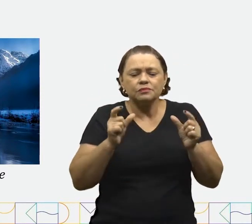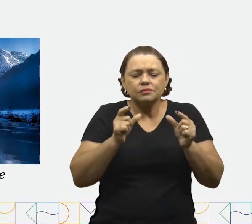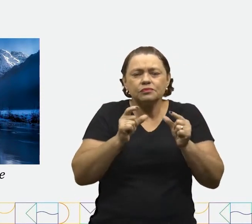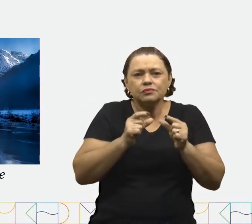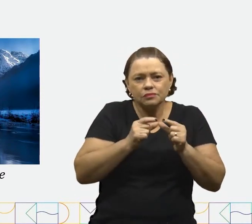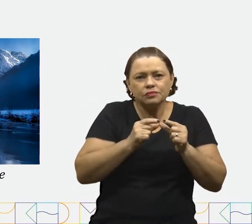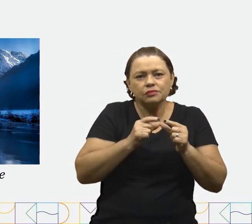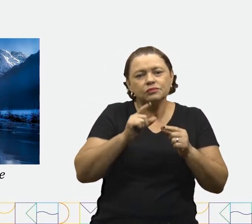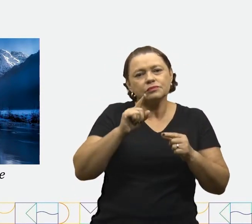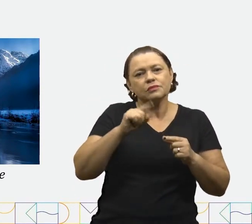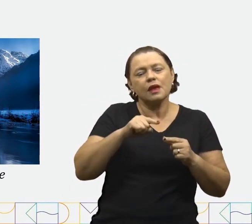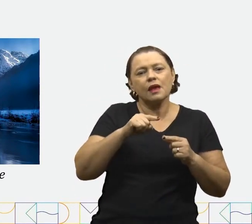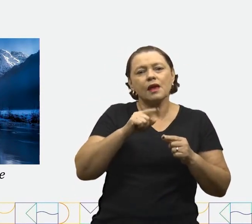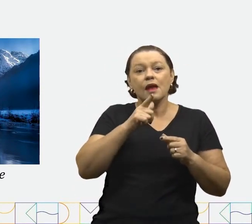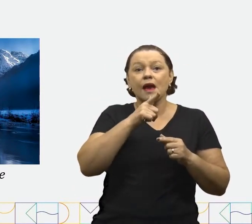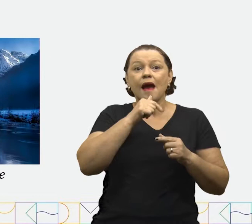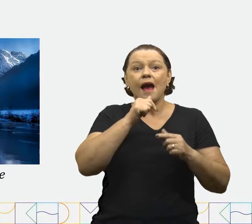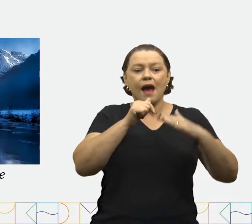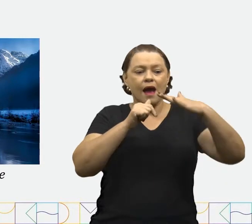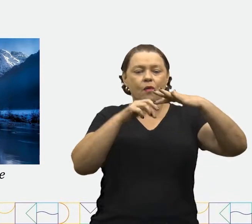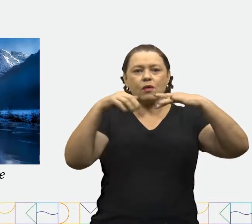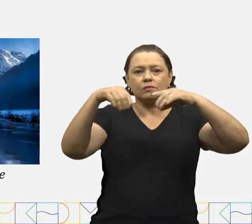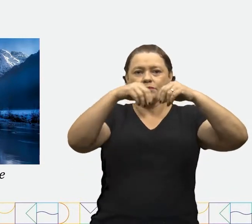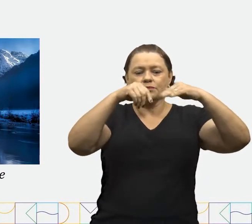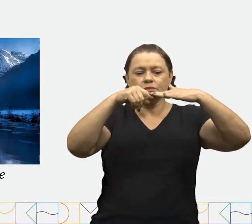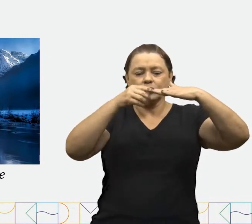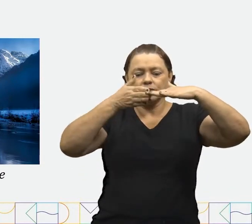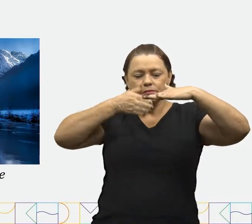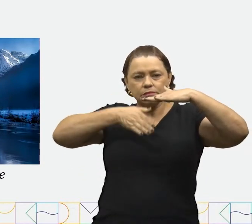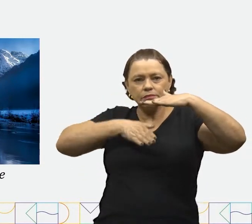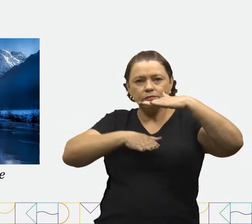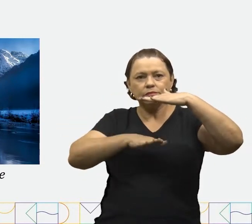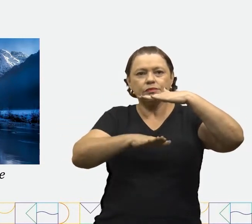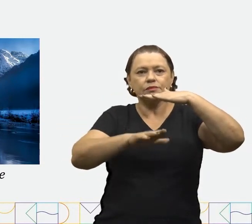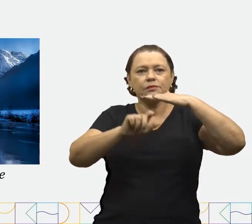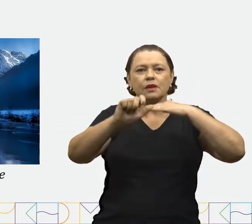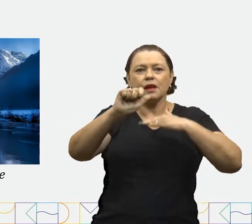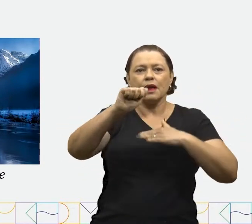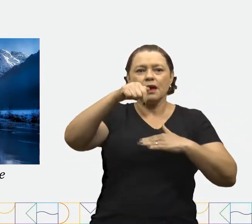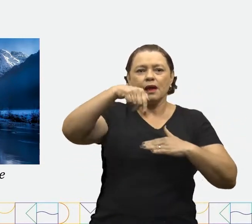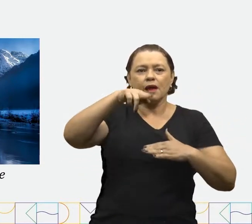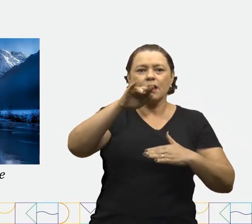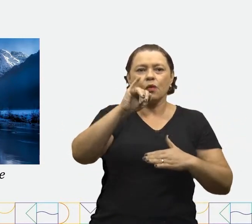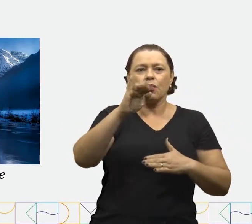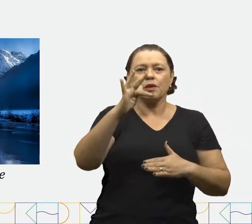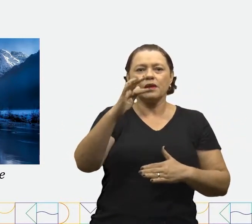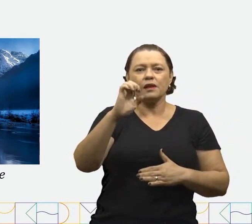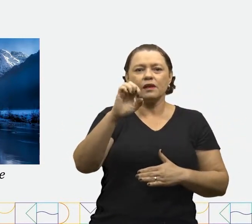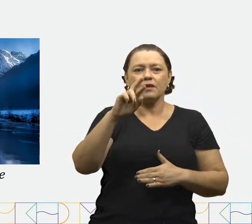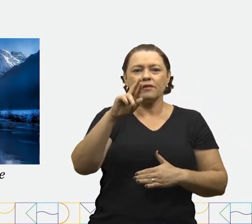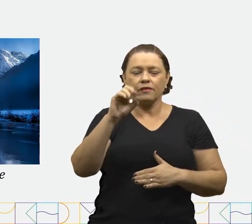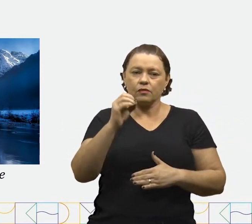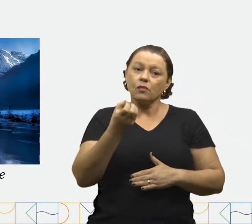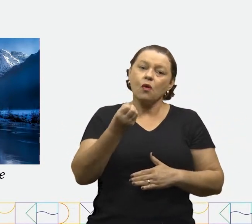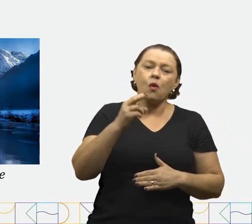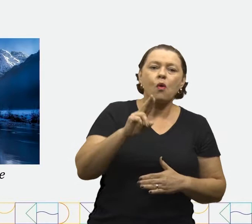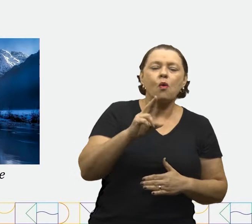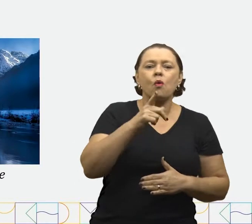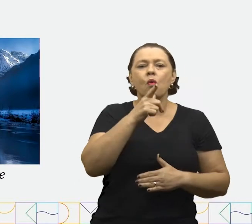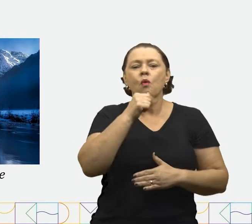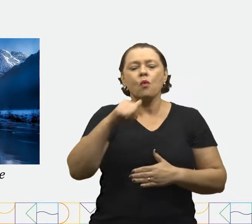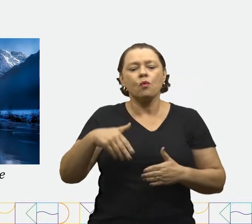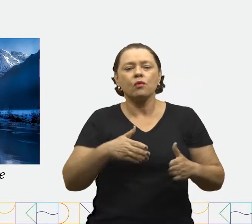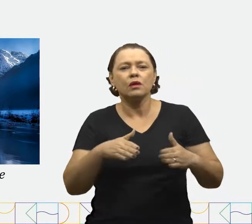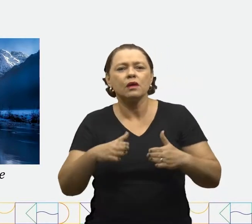está em águas subterrâneas, os aquíferos, ou em rios, lagos,